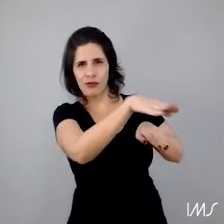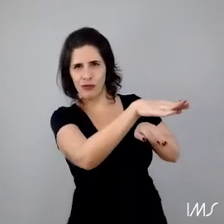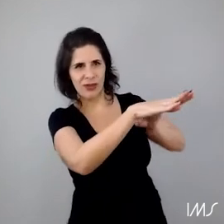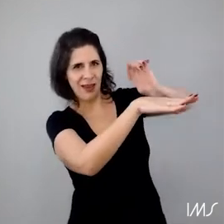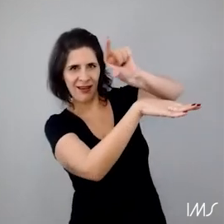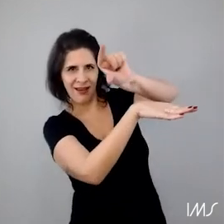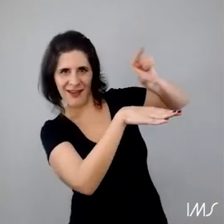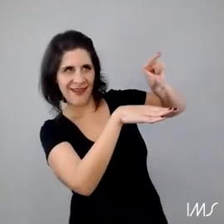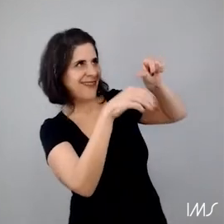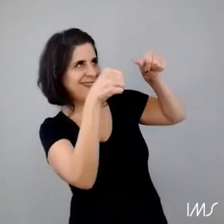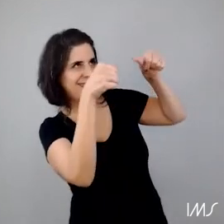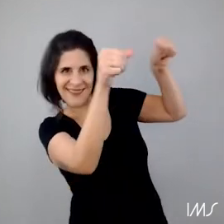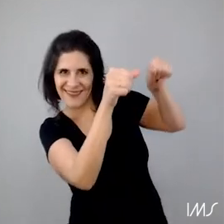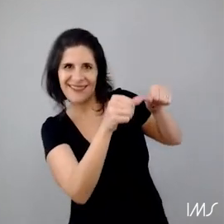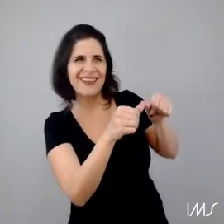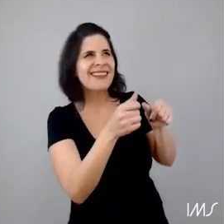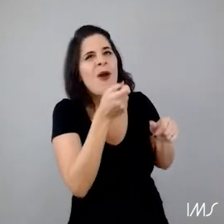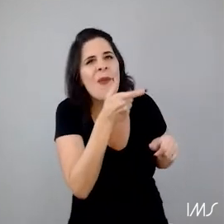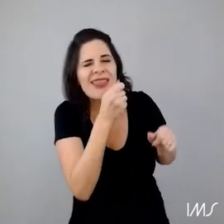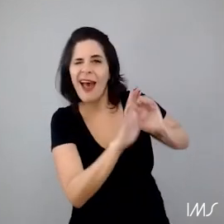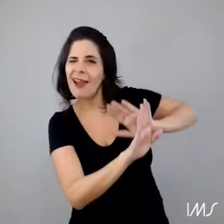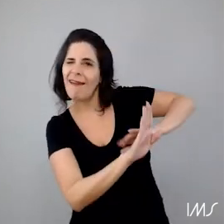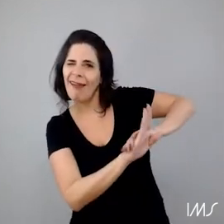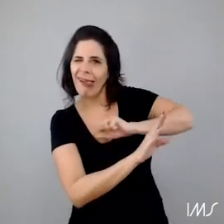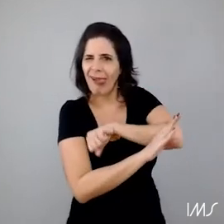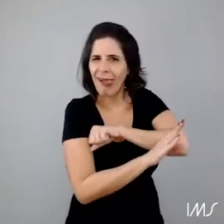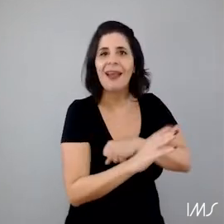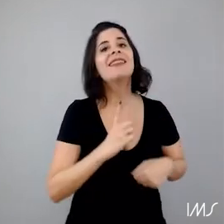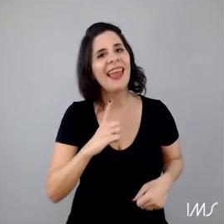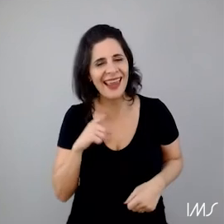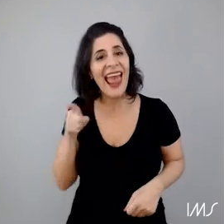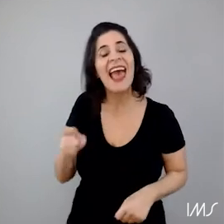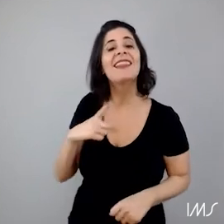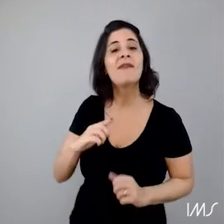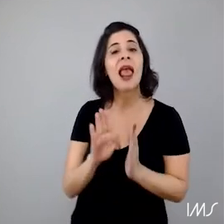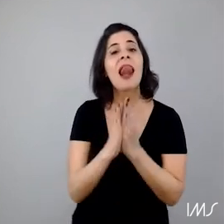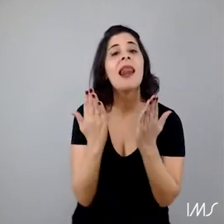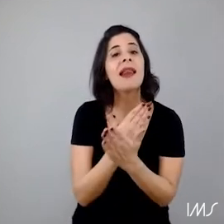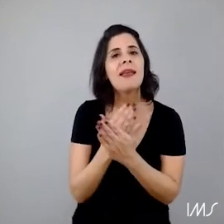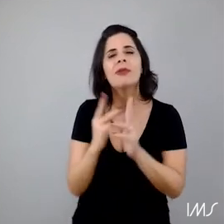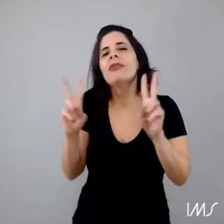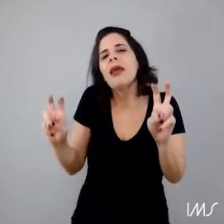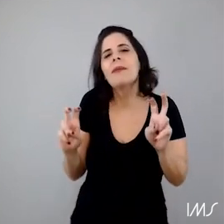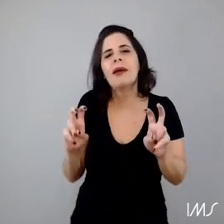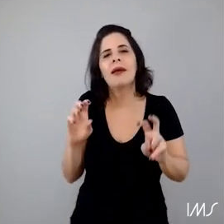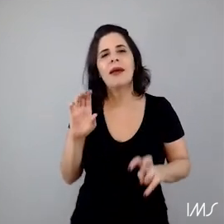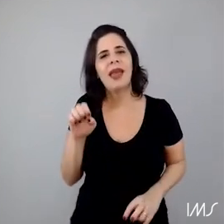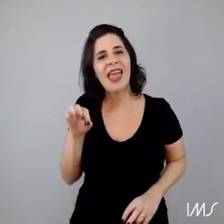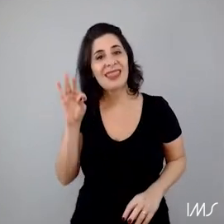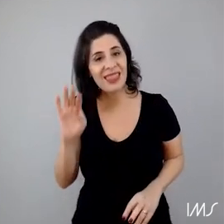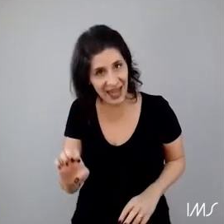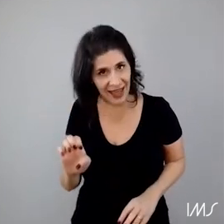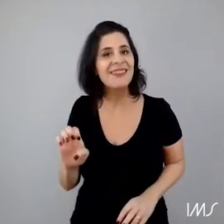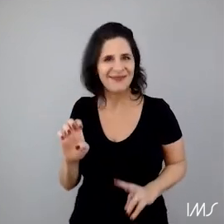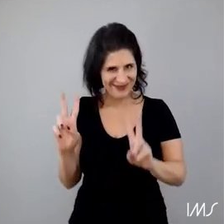das sessões do livro Entre, de autoria dela, onde ela chama esse movimento